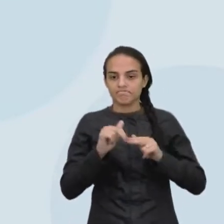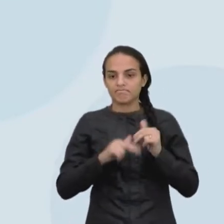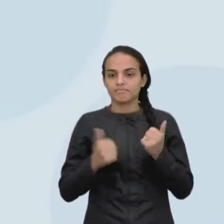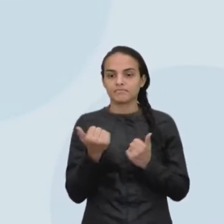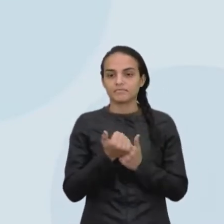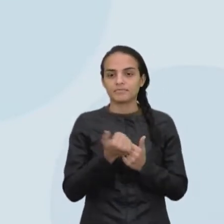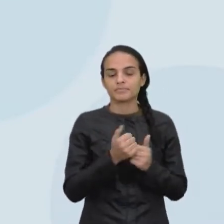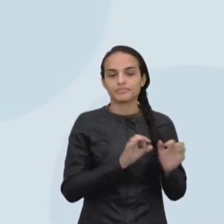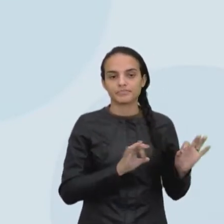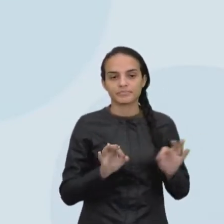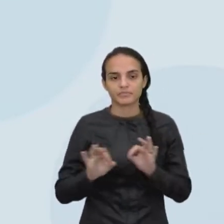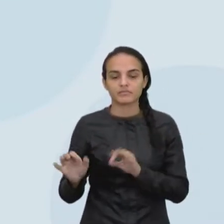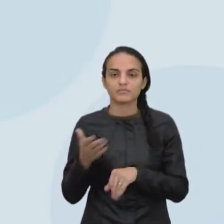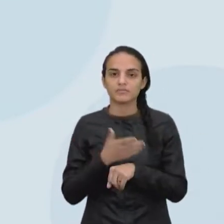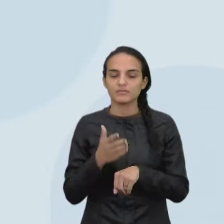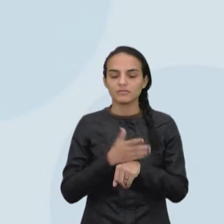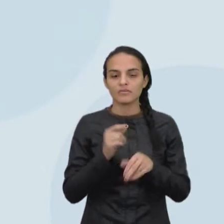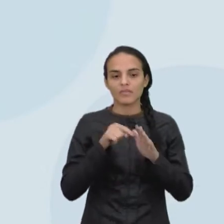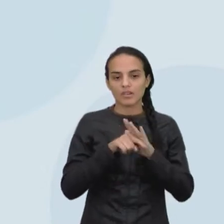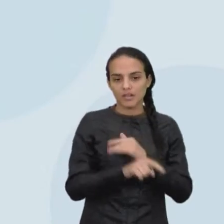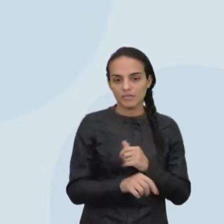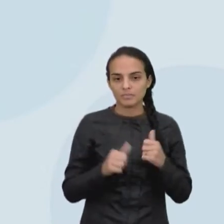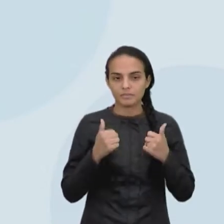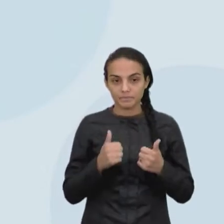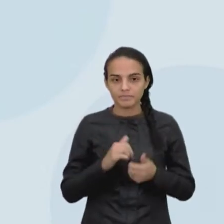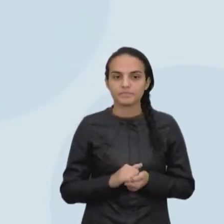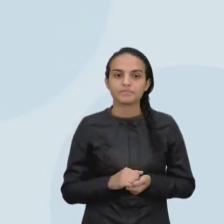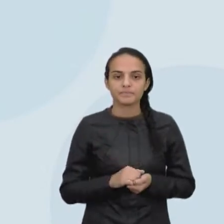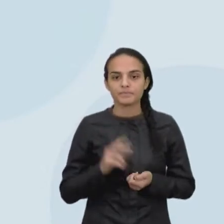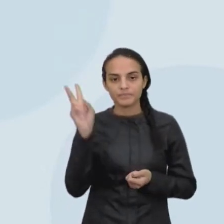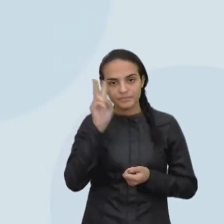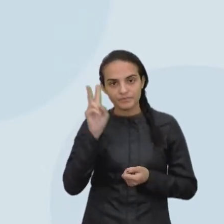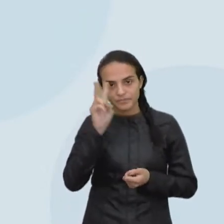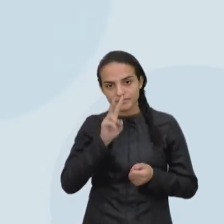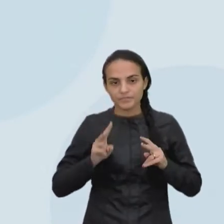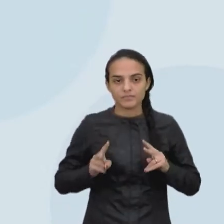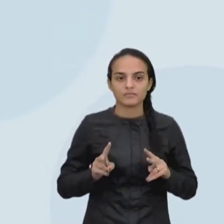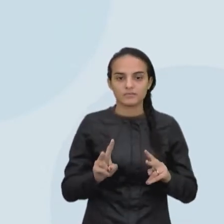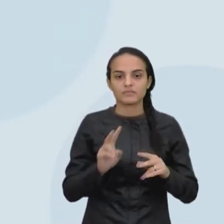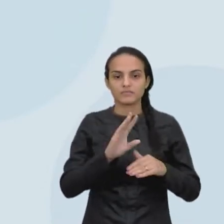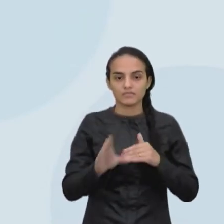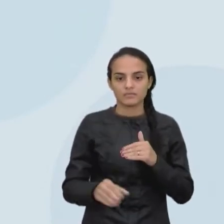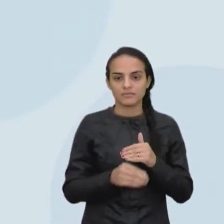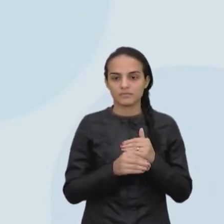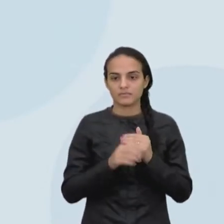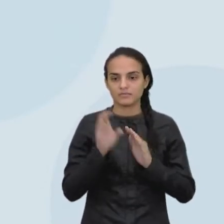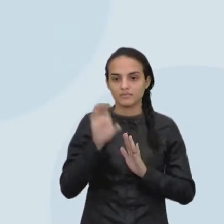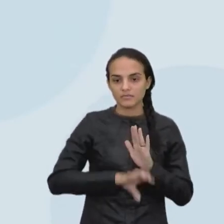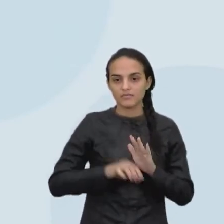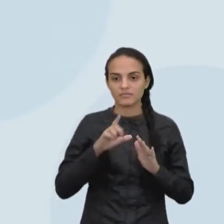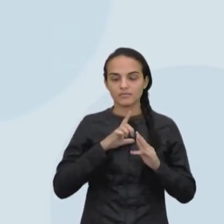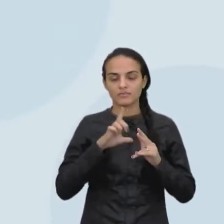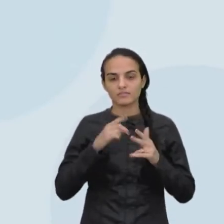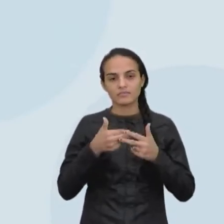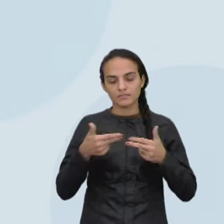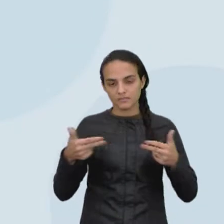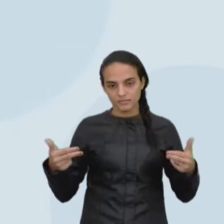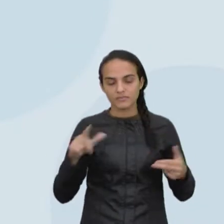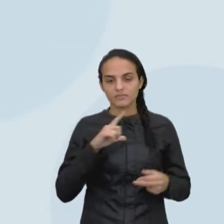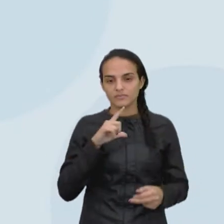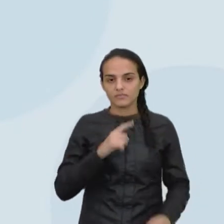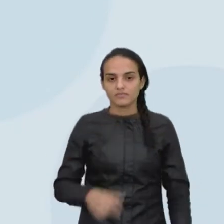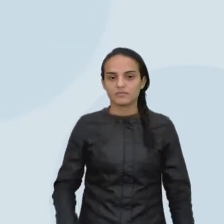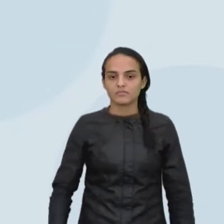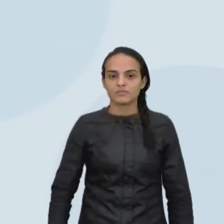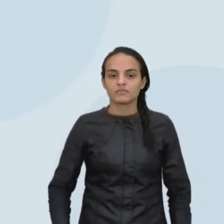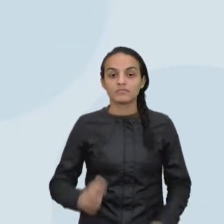e práticas do aprofundamento. Tudo bem? Muito bem. Lembrando sempre do componente curricular, a gente tem vários nesse... Tem vários componentes,